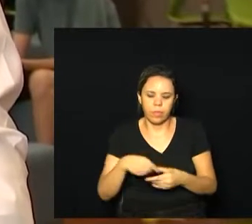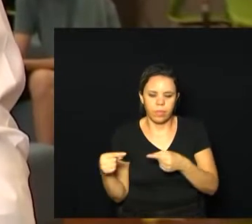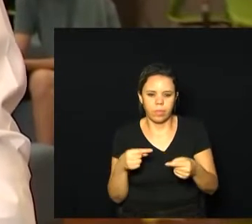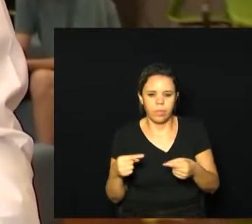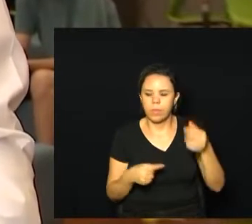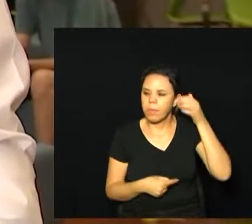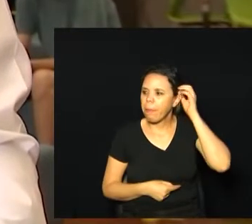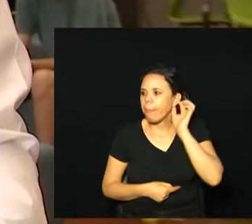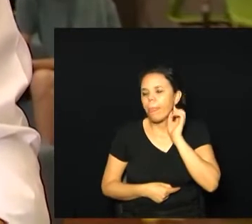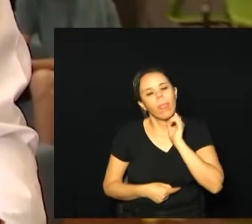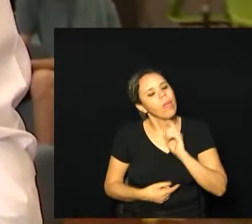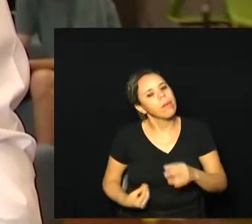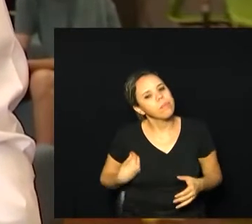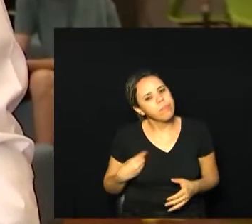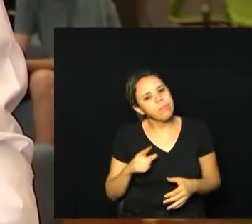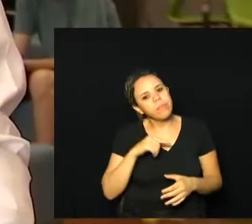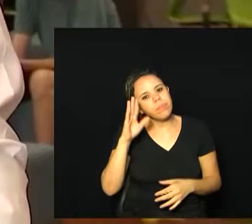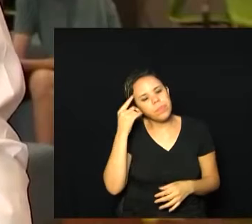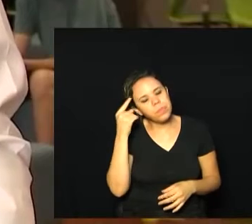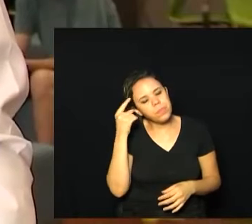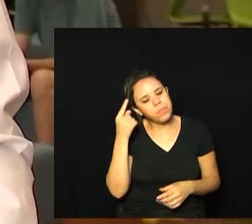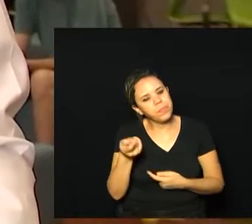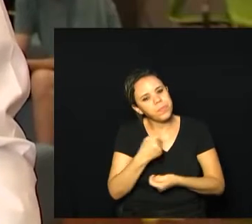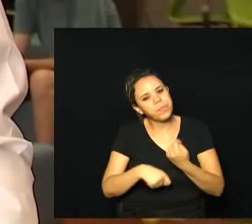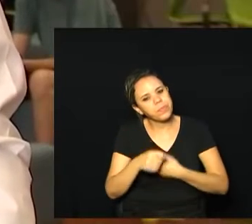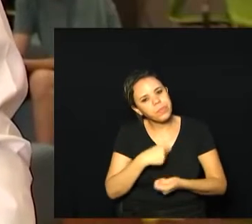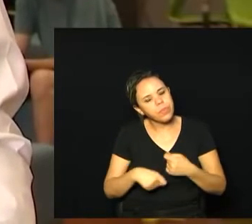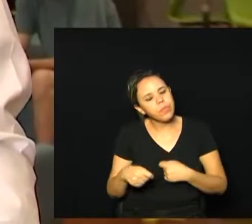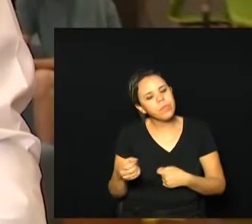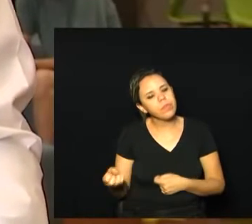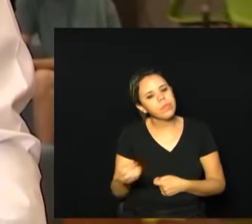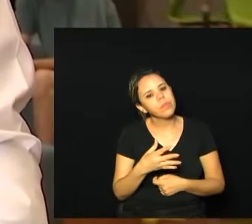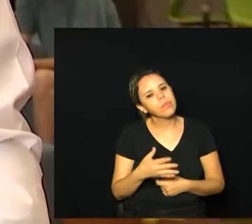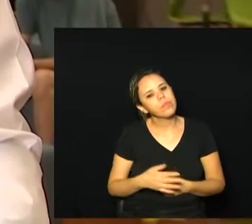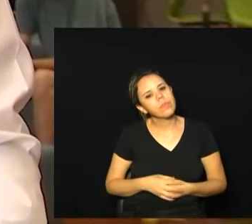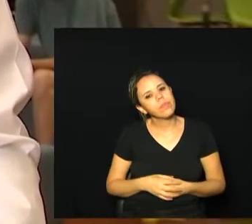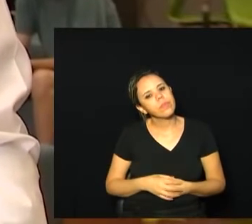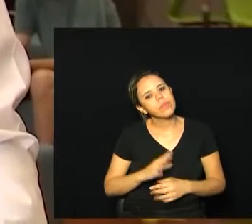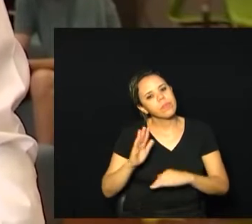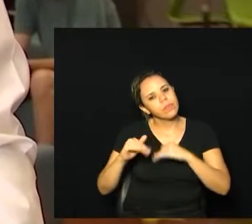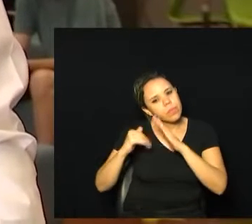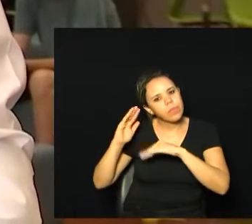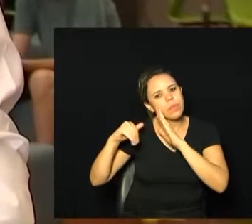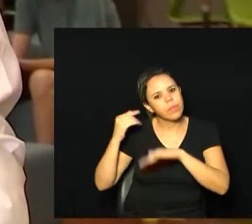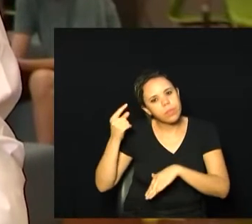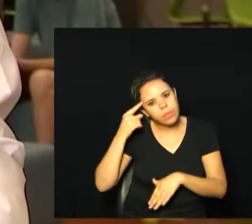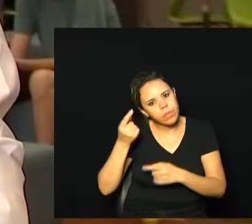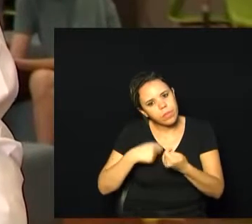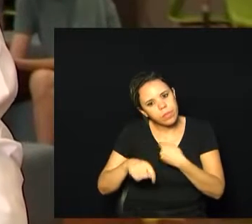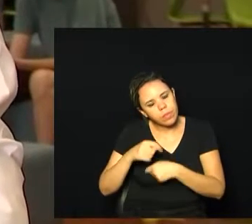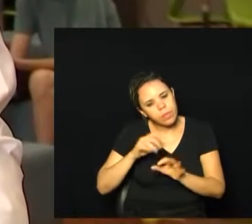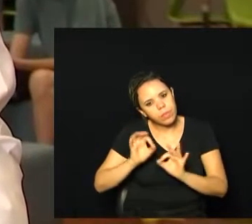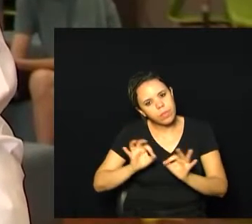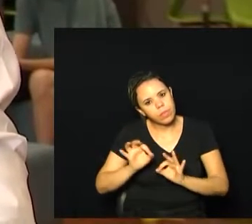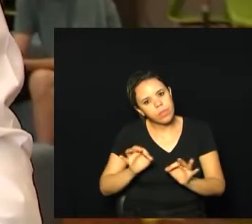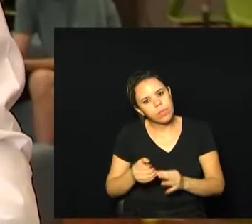competição, em que eles têm uma ideia de negócio que seja inovadora. Depois eles vão desenvolvendo essa ideia de negócios em um plano